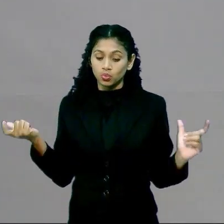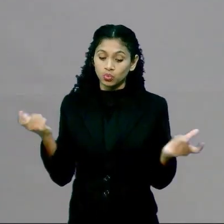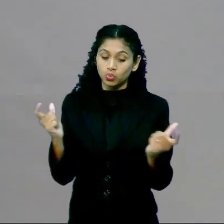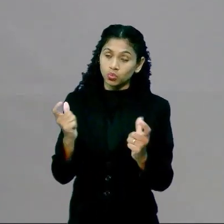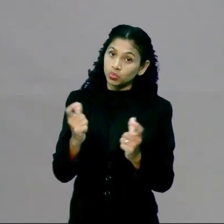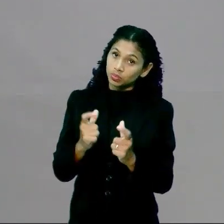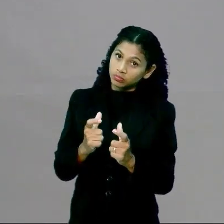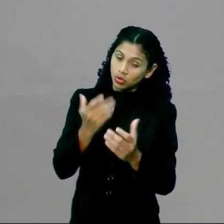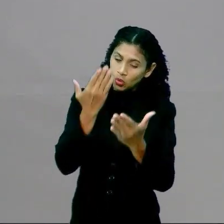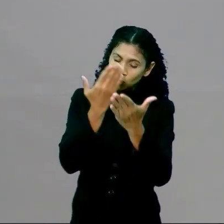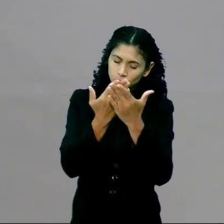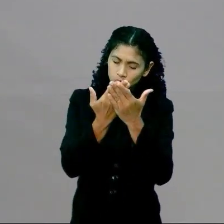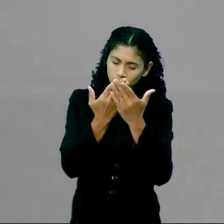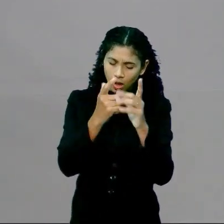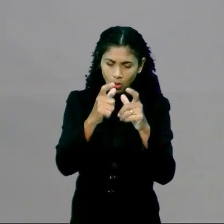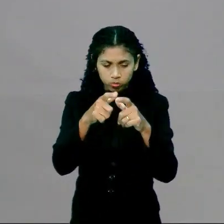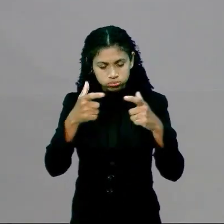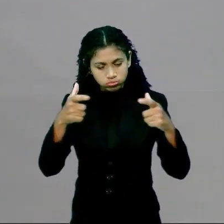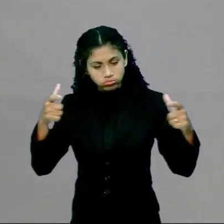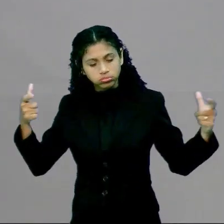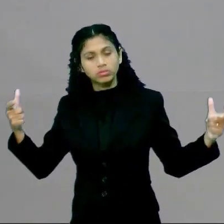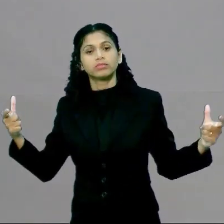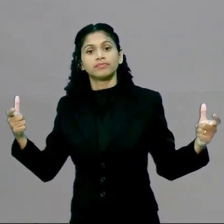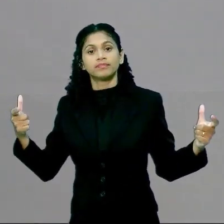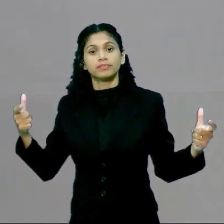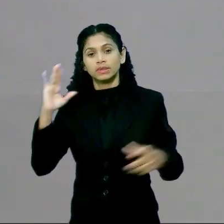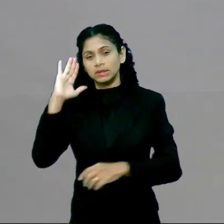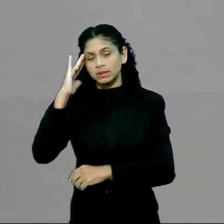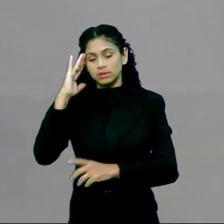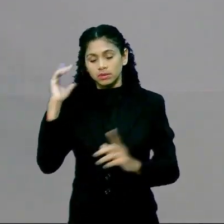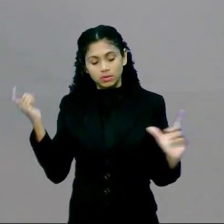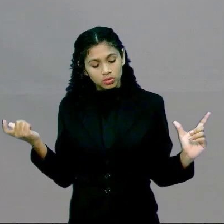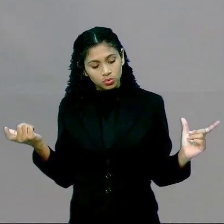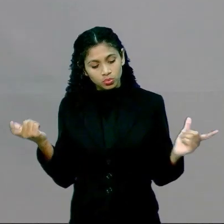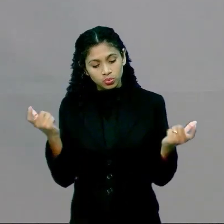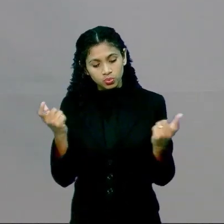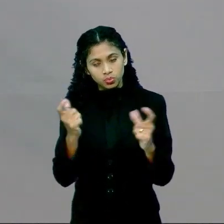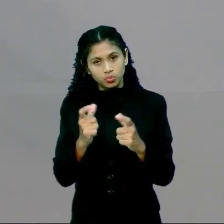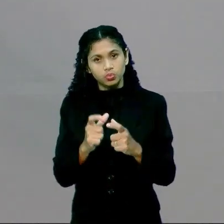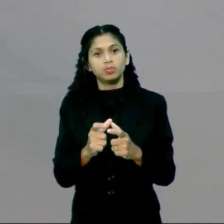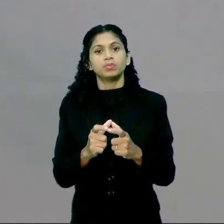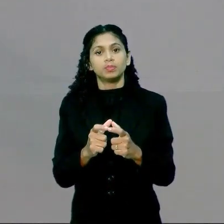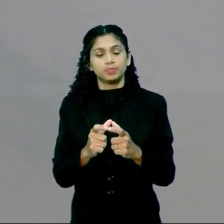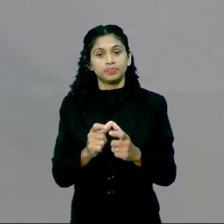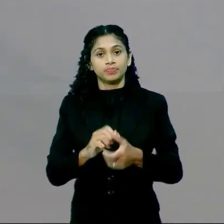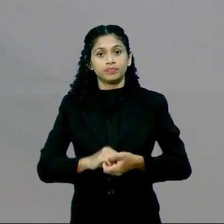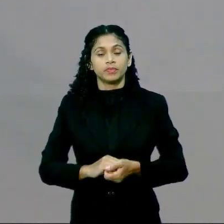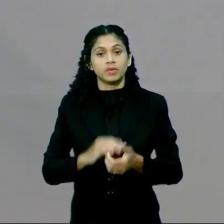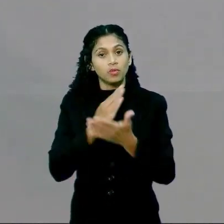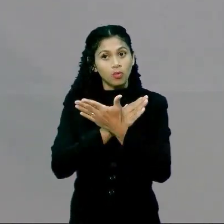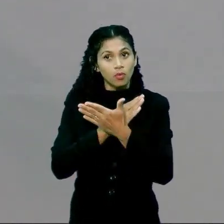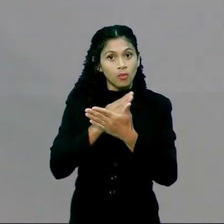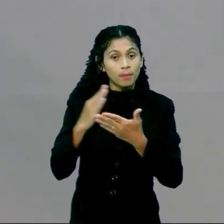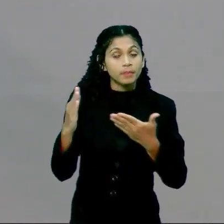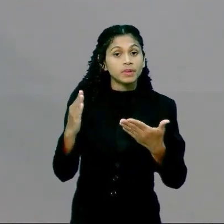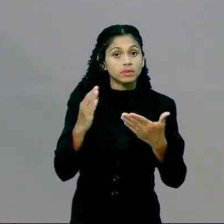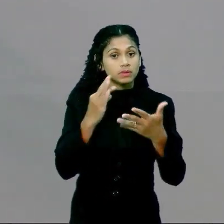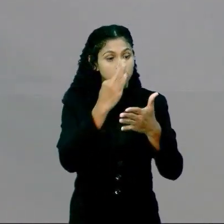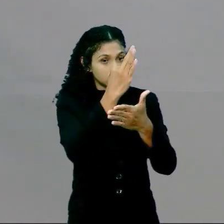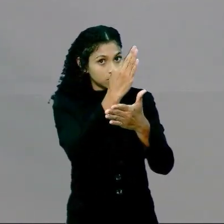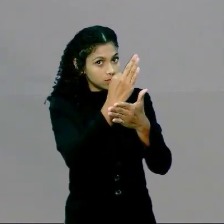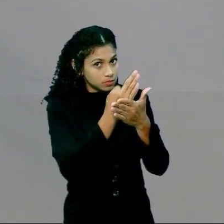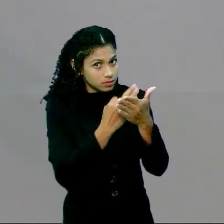processo de alfabetização, você não se parte mais, né, da letra para o texto. A gente parte do texto para a letra, ou